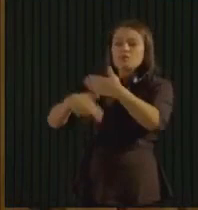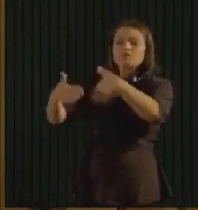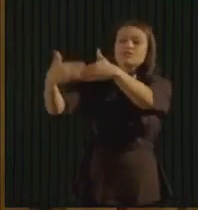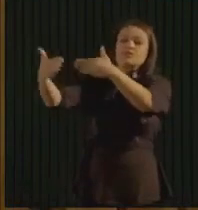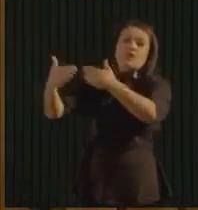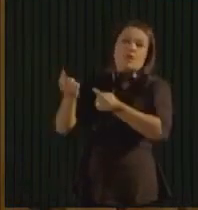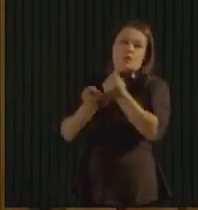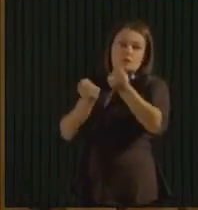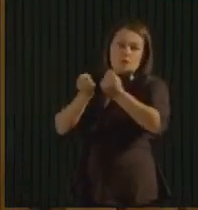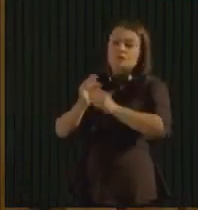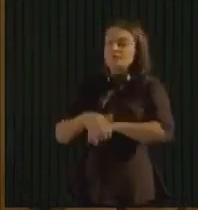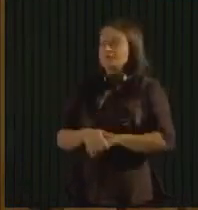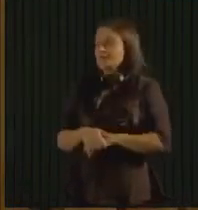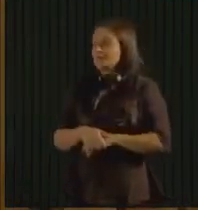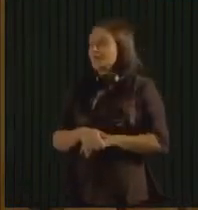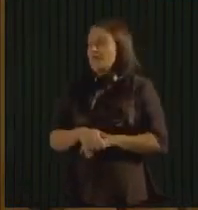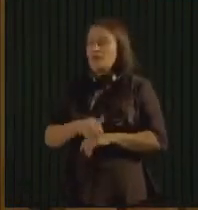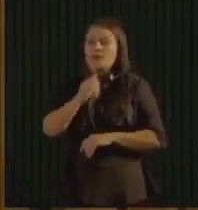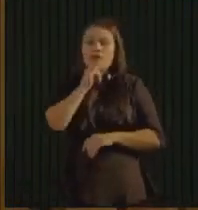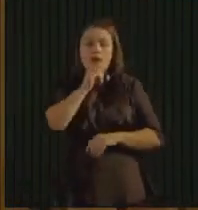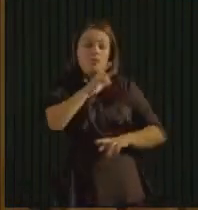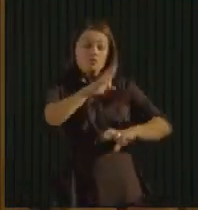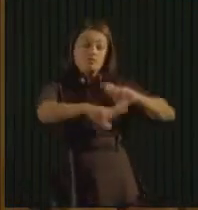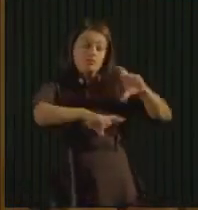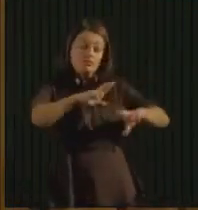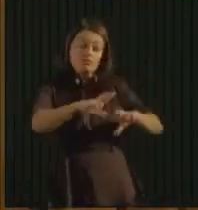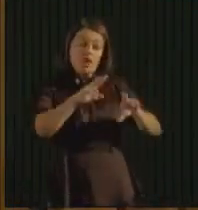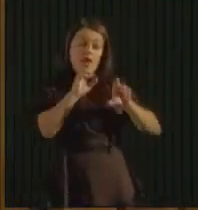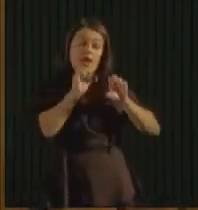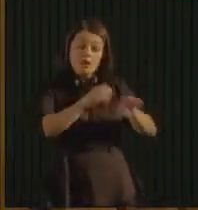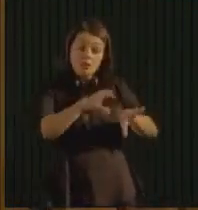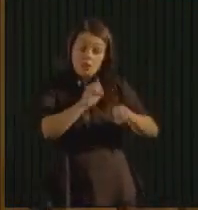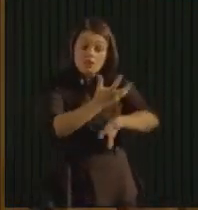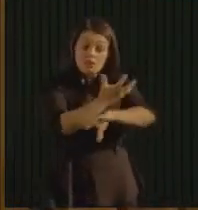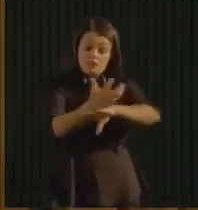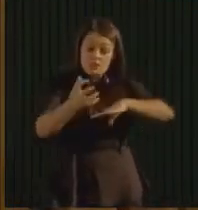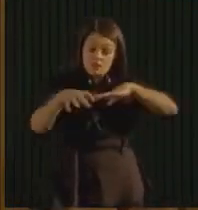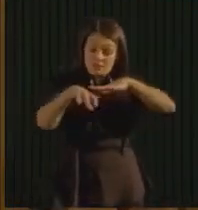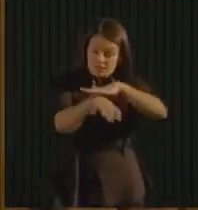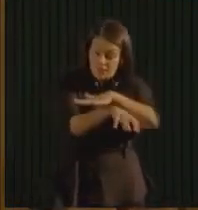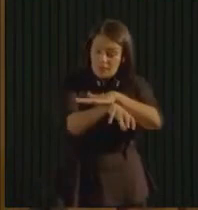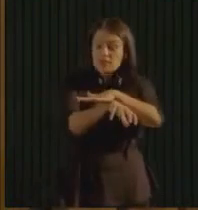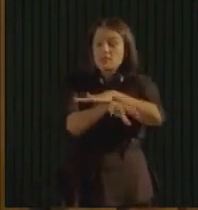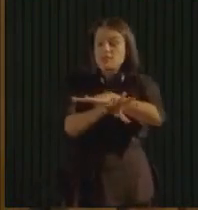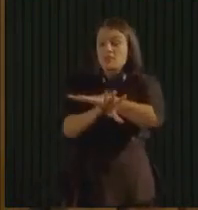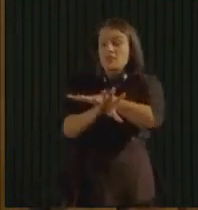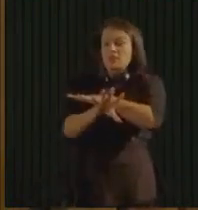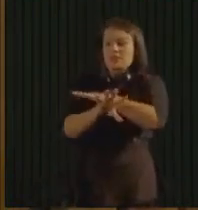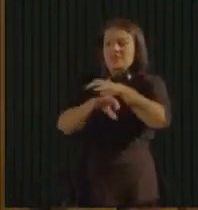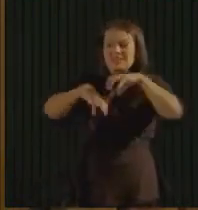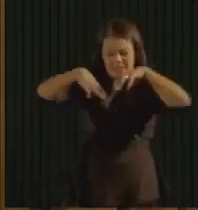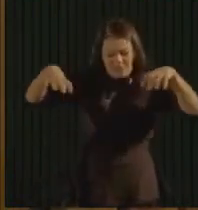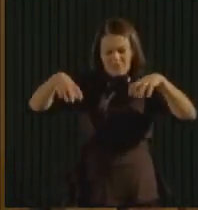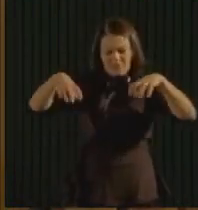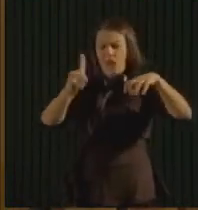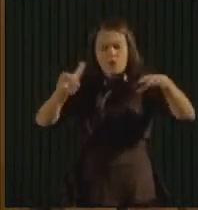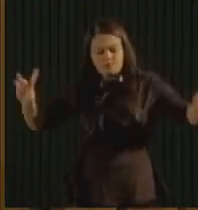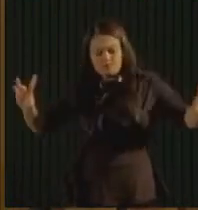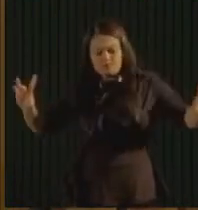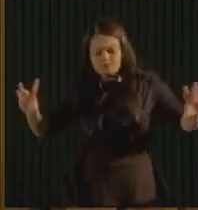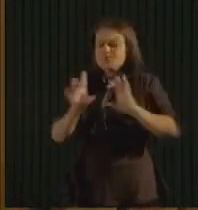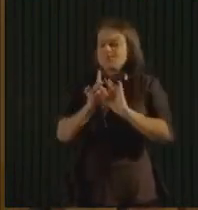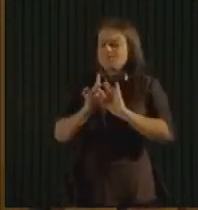a coleta seletiva e a educação ambiental. As duas são indissociáveis. E aqui, por exemplo, no